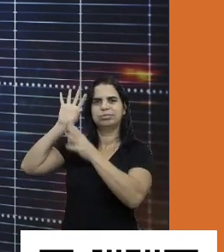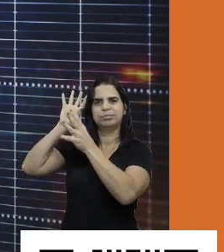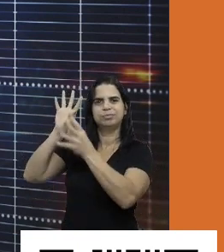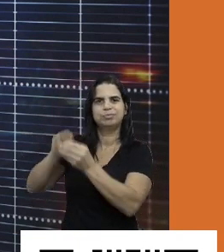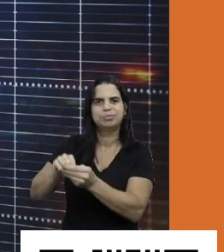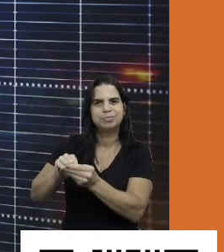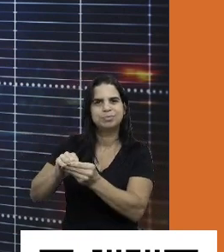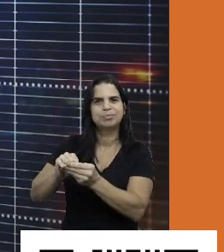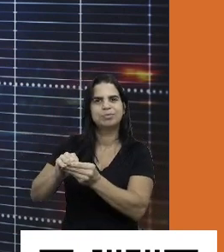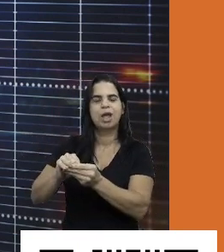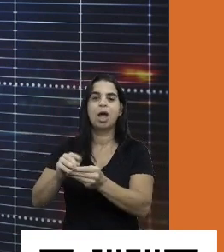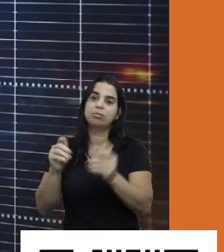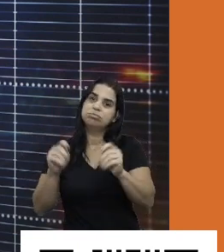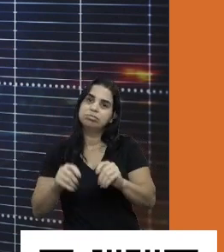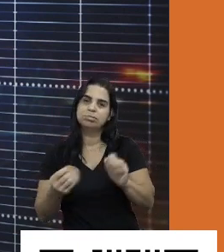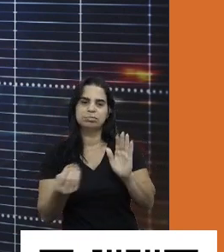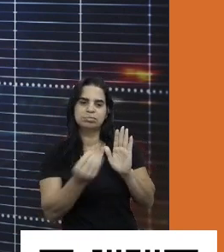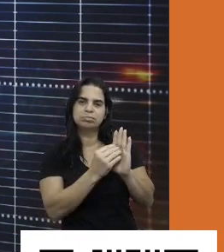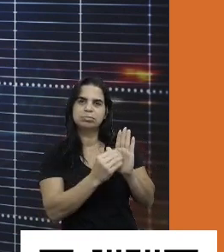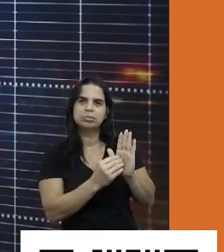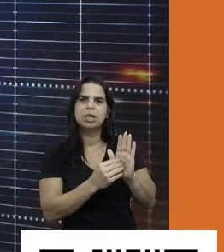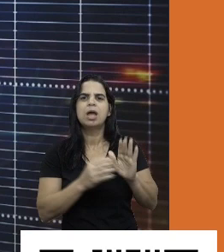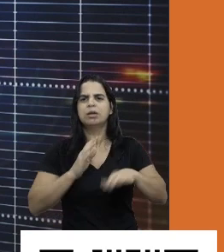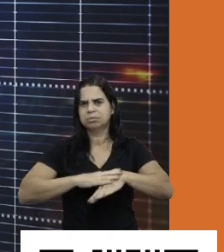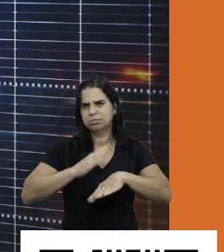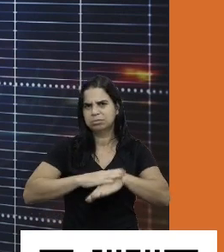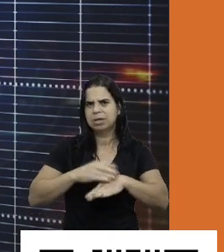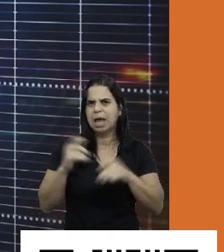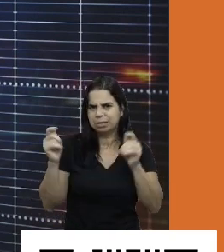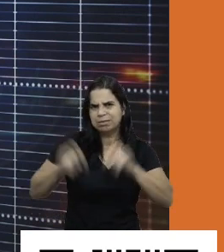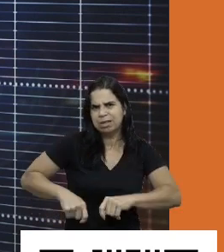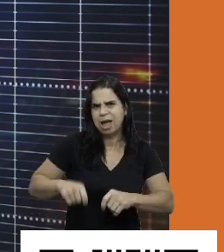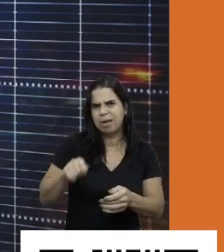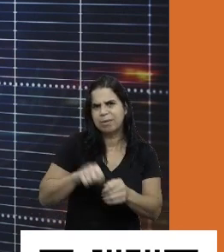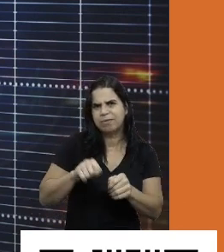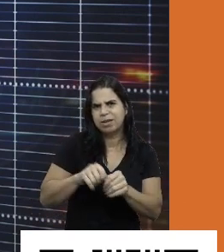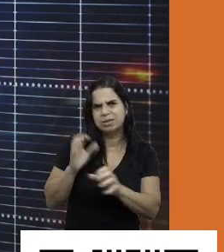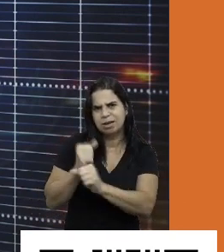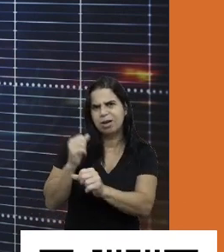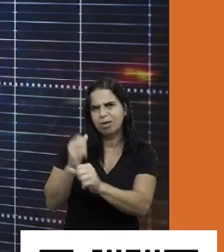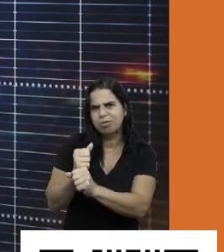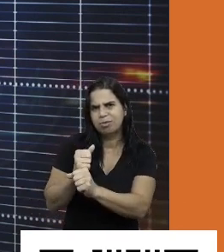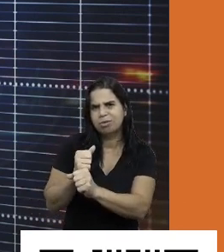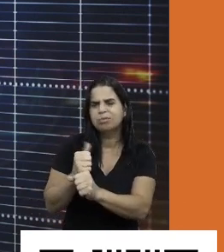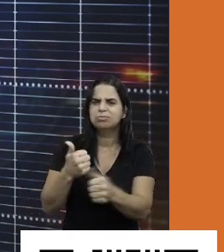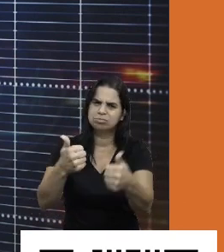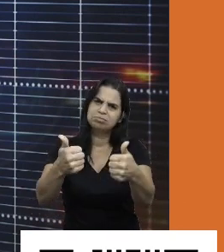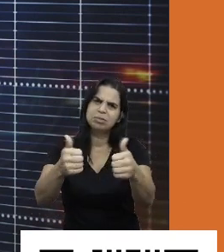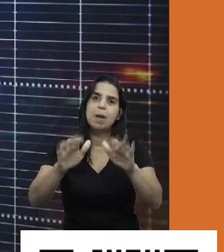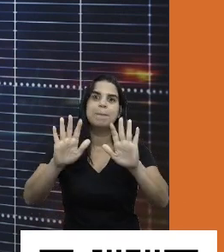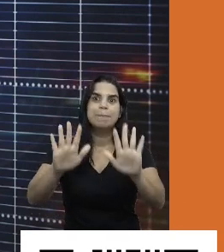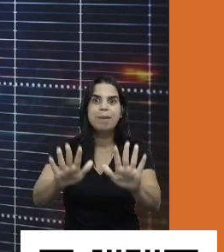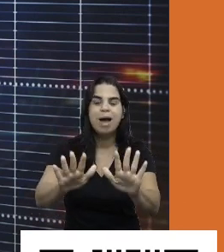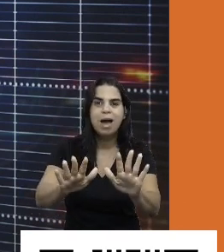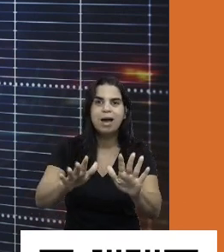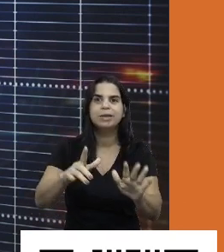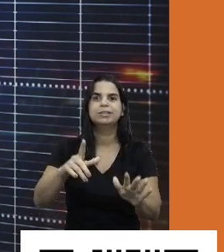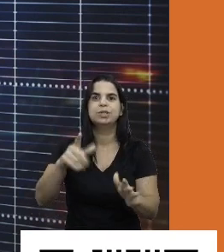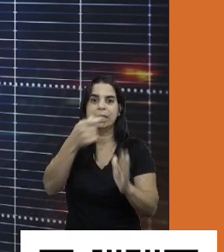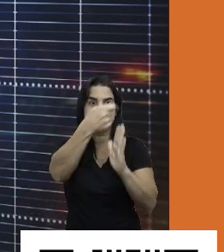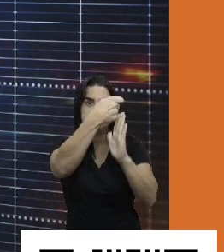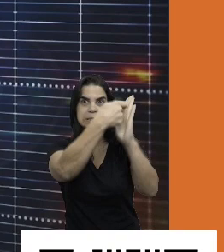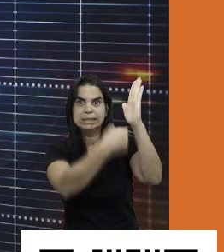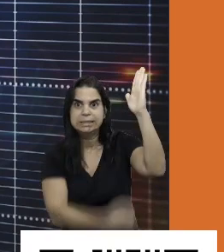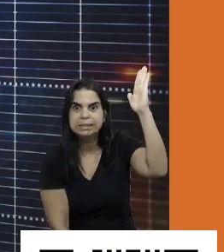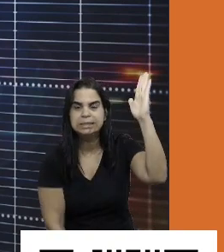estoque Y isso calcula manualmente é possível totalmente mas em alta escala para uma lista de SCA use